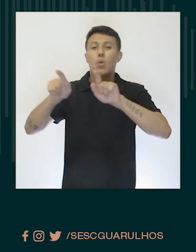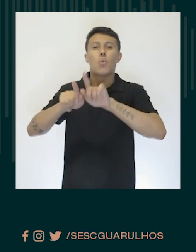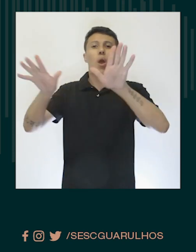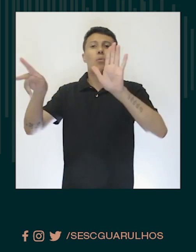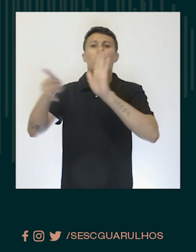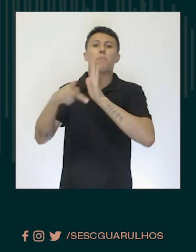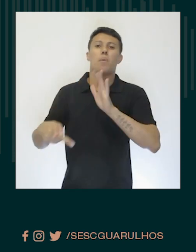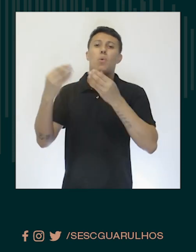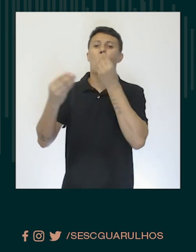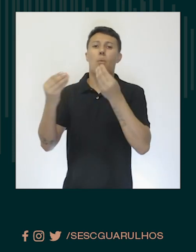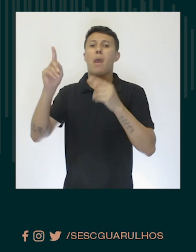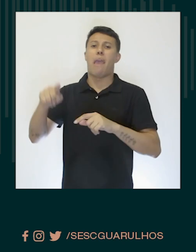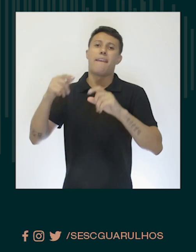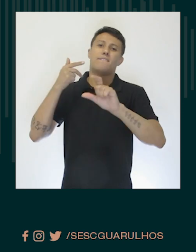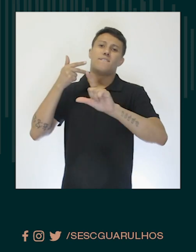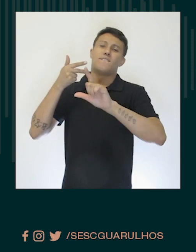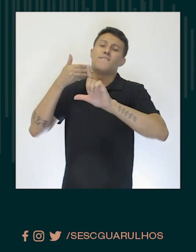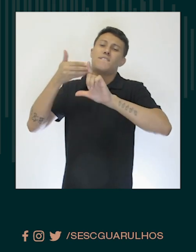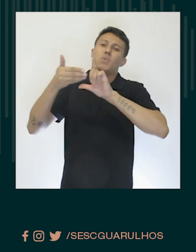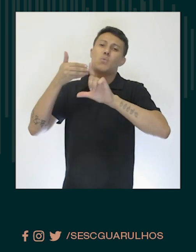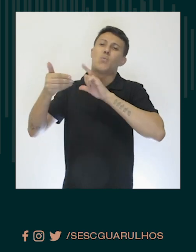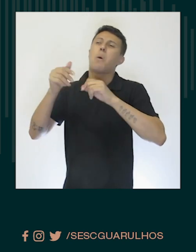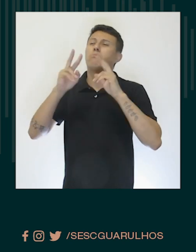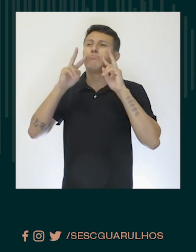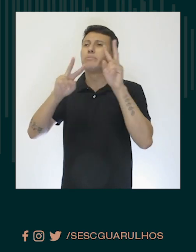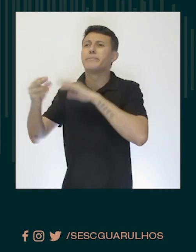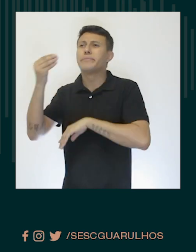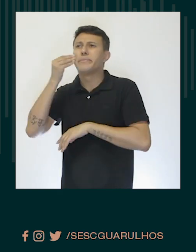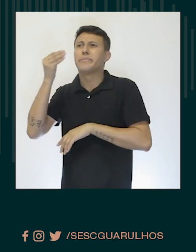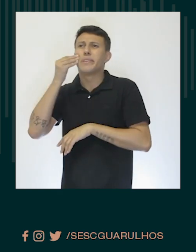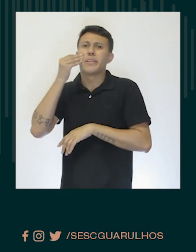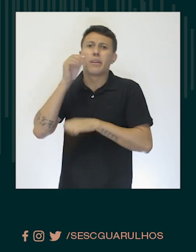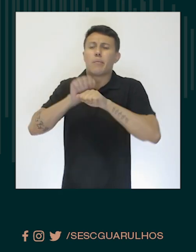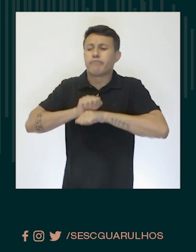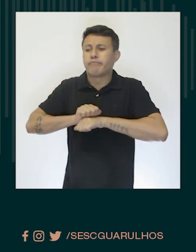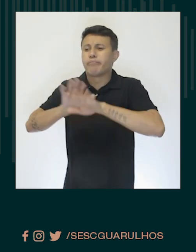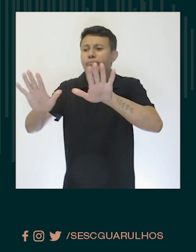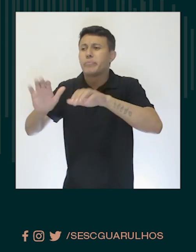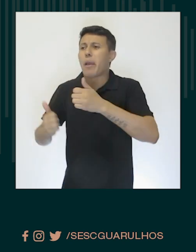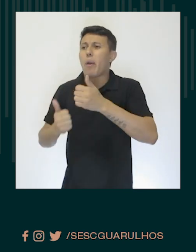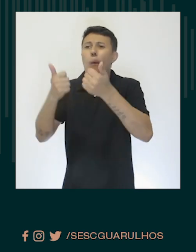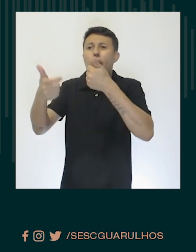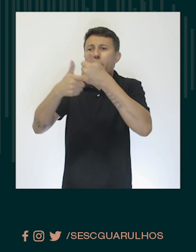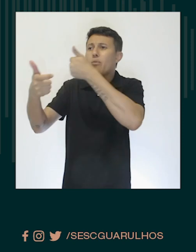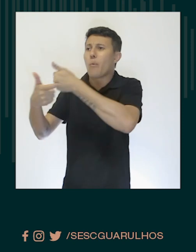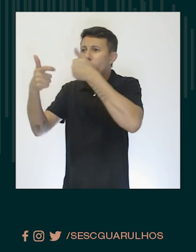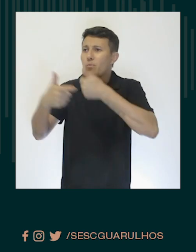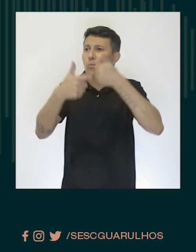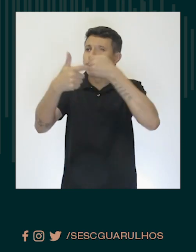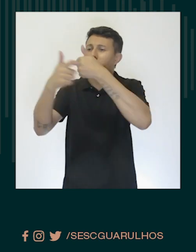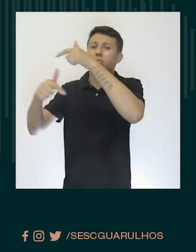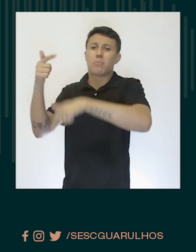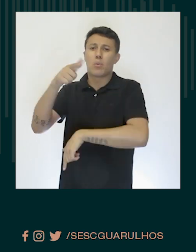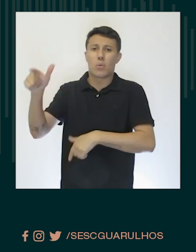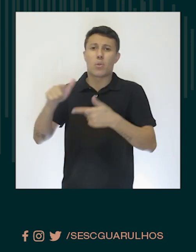virtual. A gente acaba tentando repercutir o trabalho um do outro nesses meios virtuais. Como o Moa